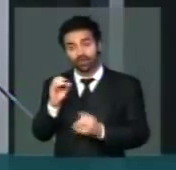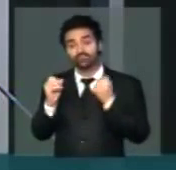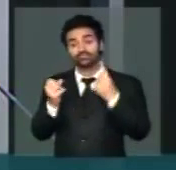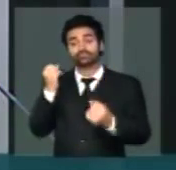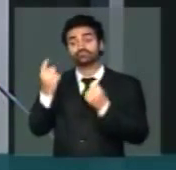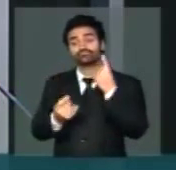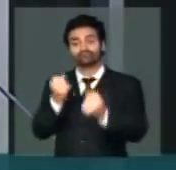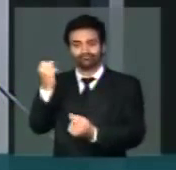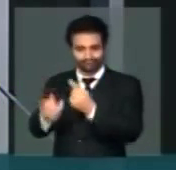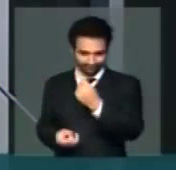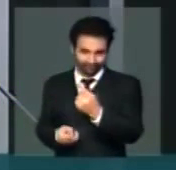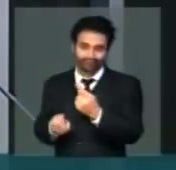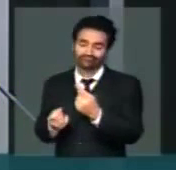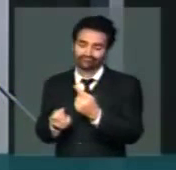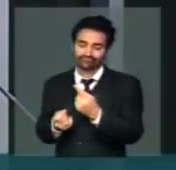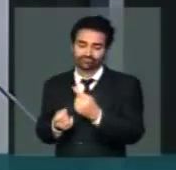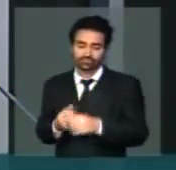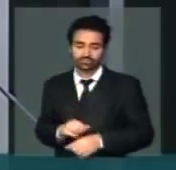a regra.